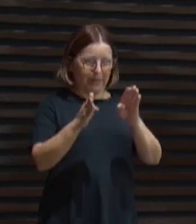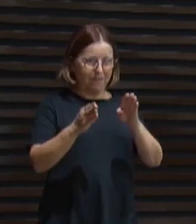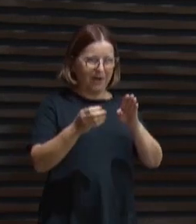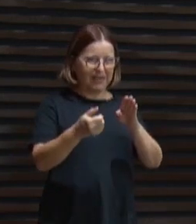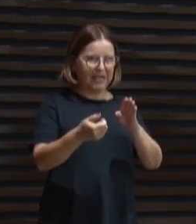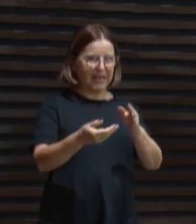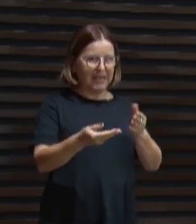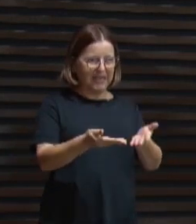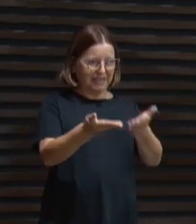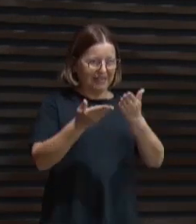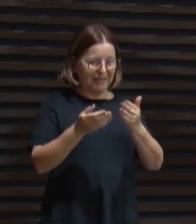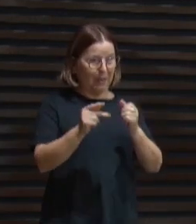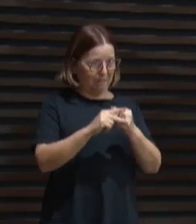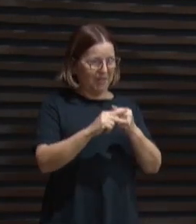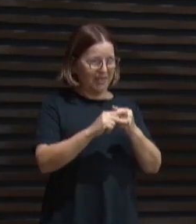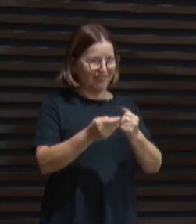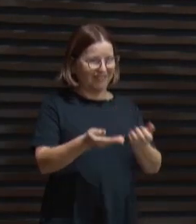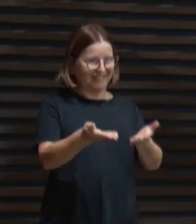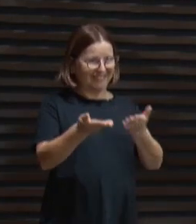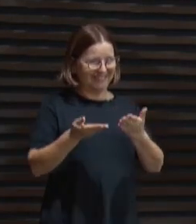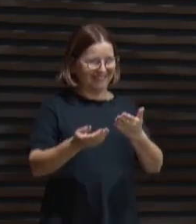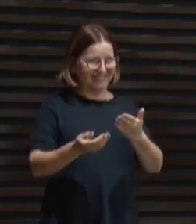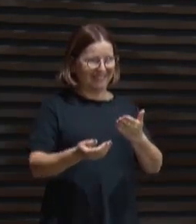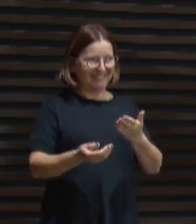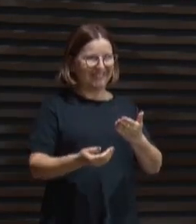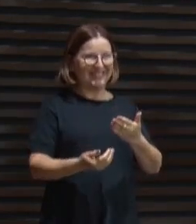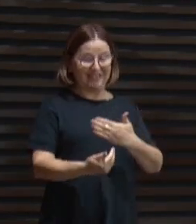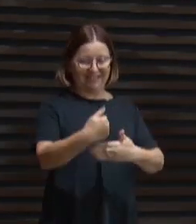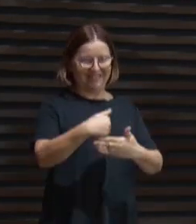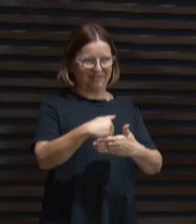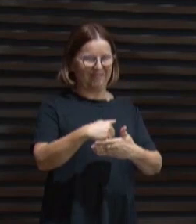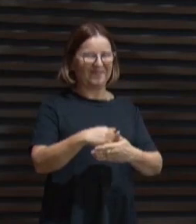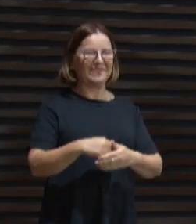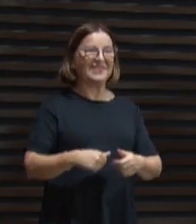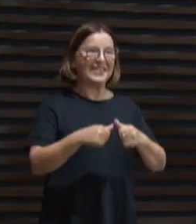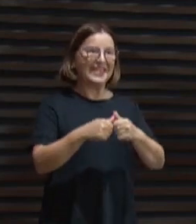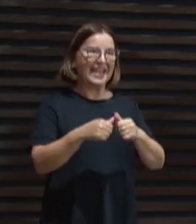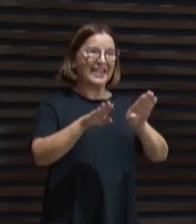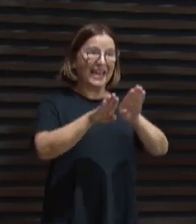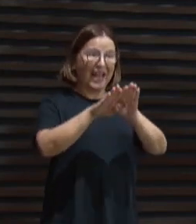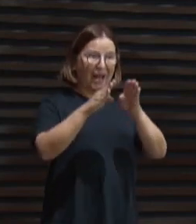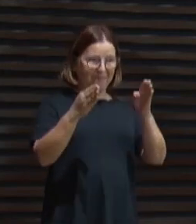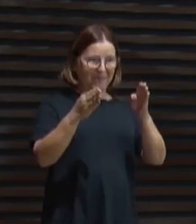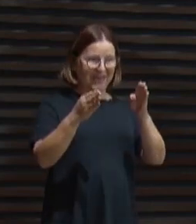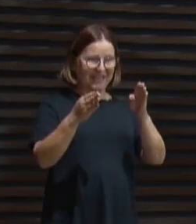dentro. Esse aqui é a porta de entrada